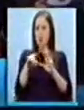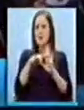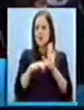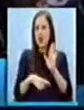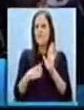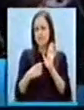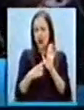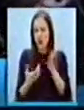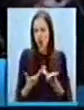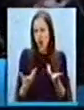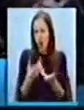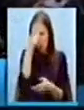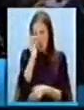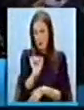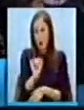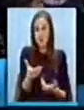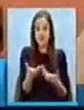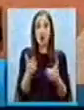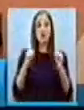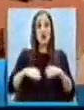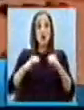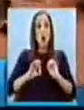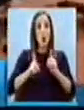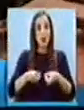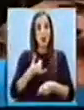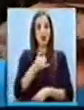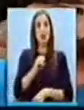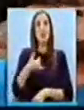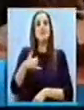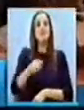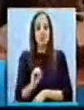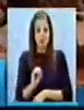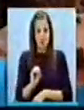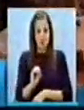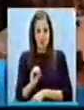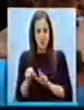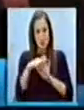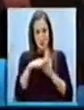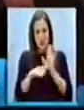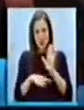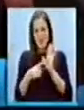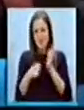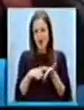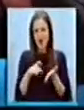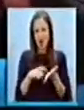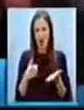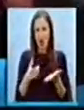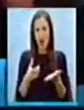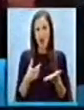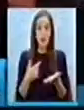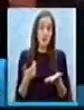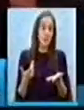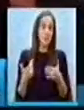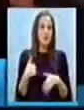estas medidas, este acordo é para implementar a partir de 2020, acha Exatamente. Que faltam aqui medidas para implementar no curto prazo? Não só